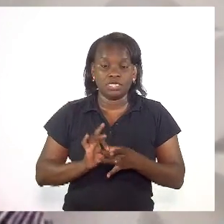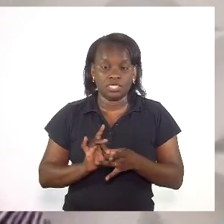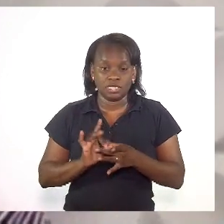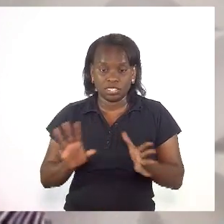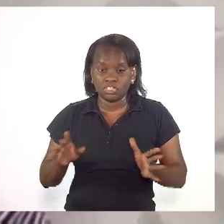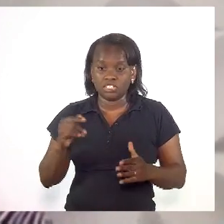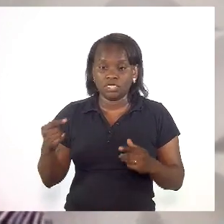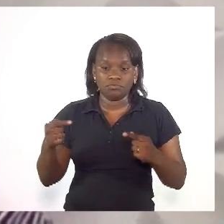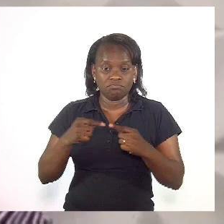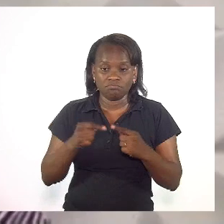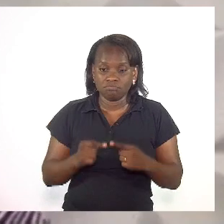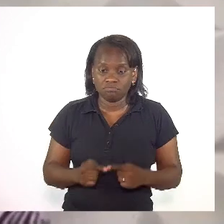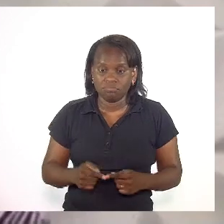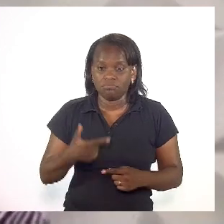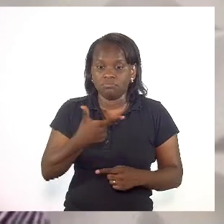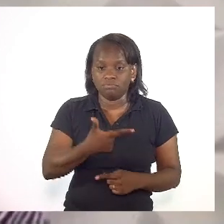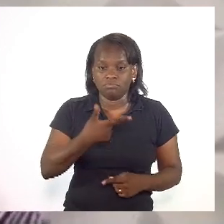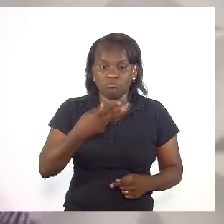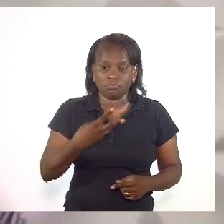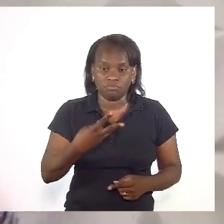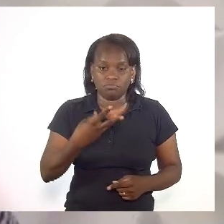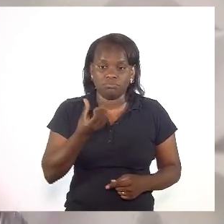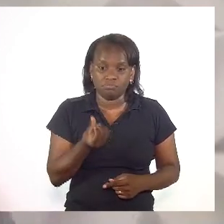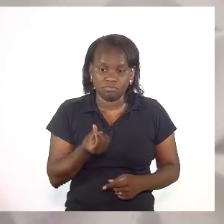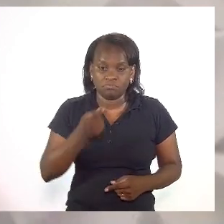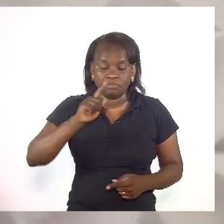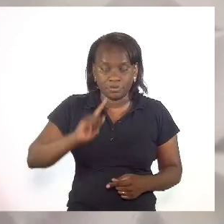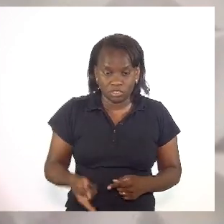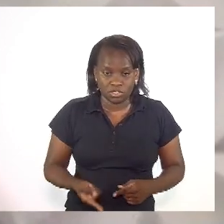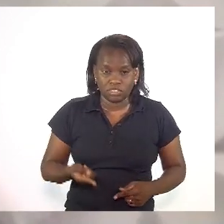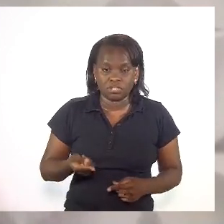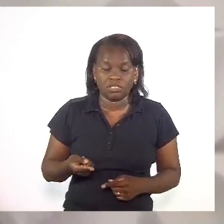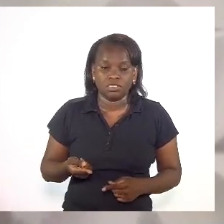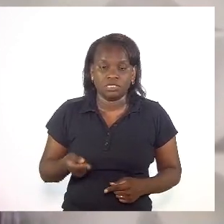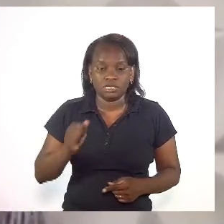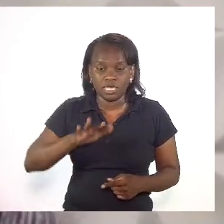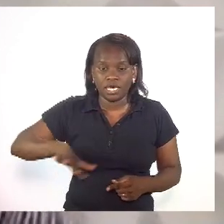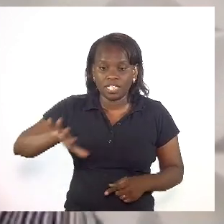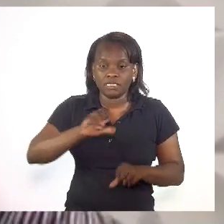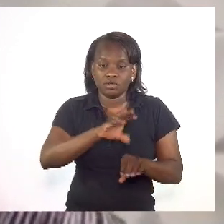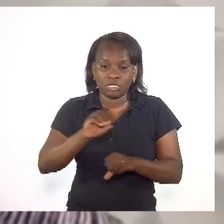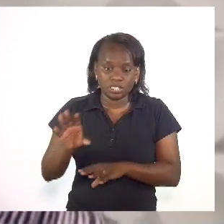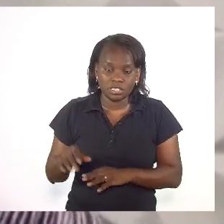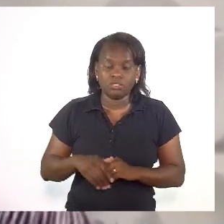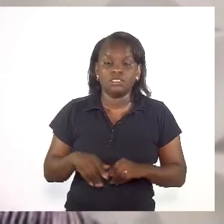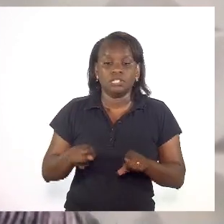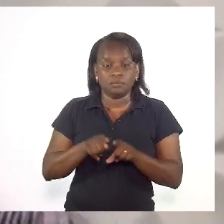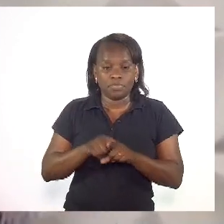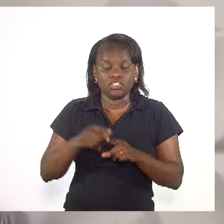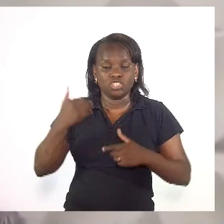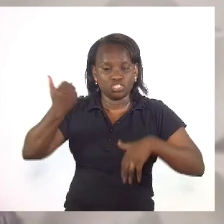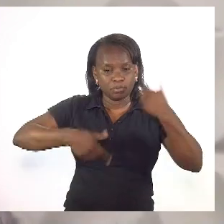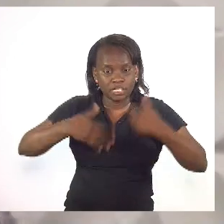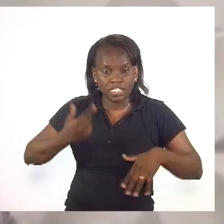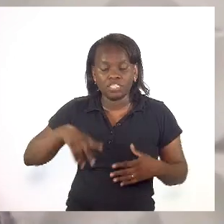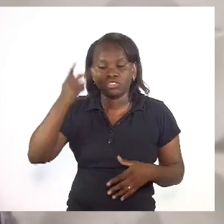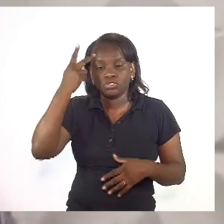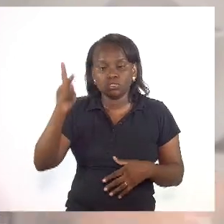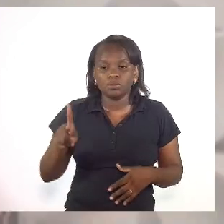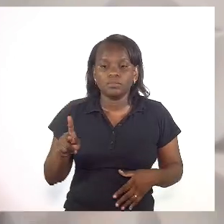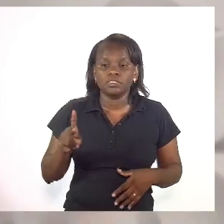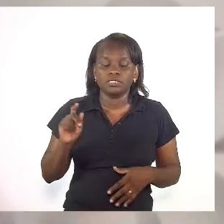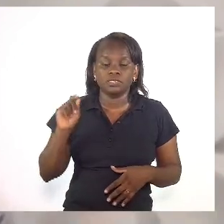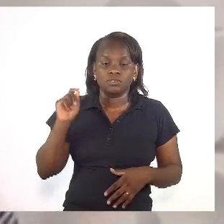de aplicar cerca de 236 milhões na educação. Fiz as ponderações